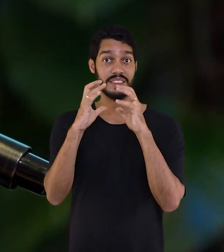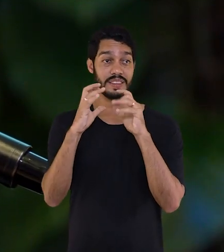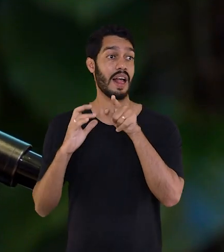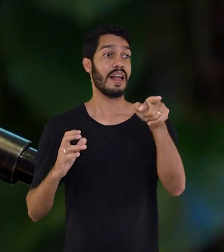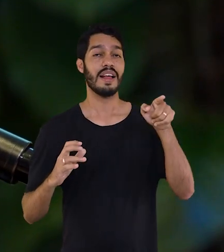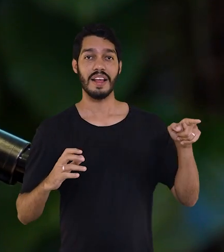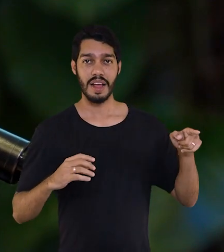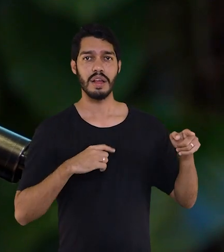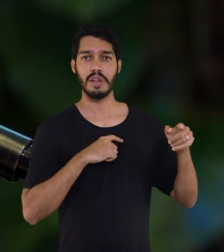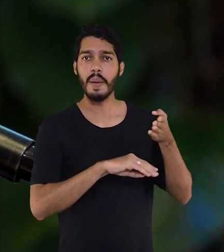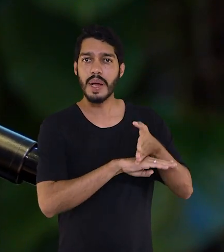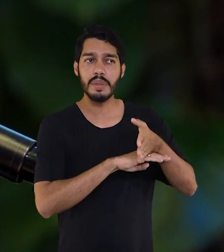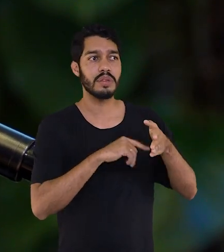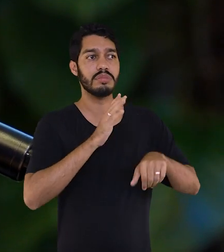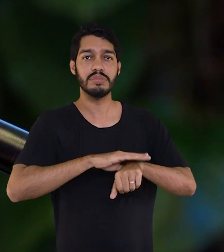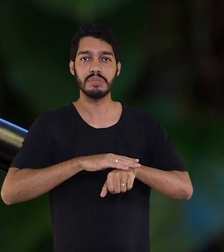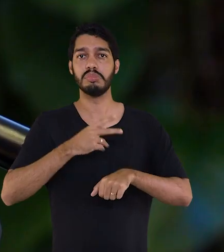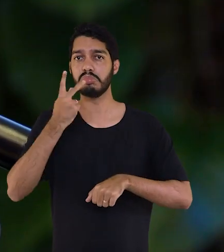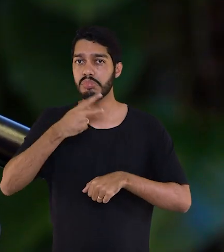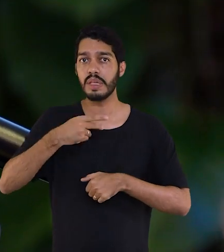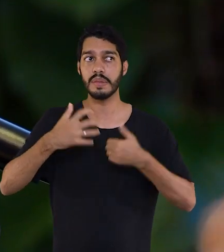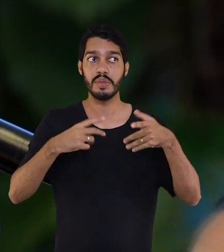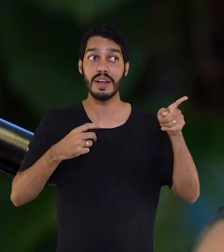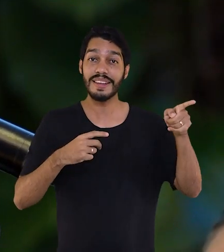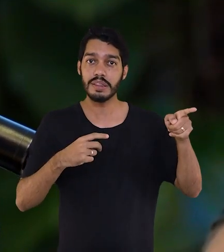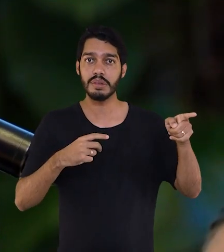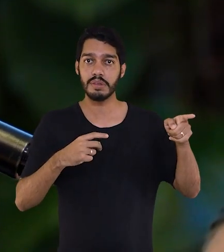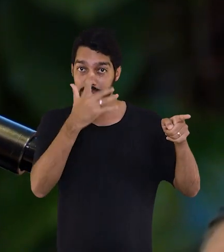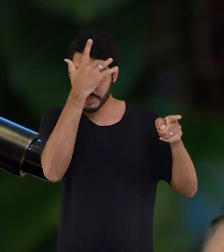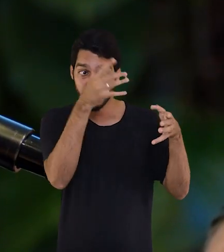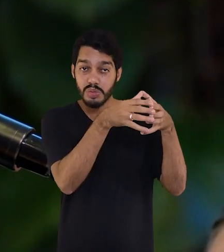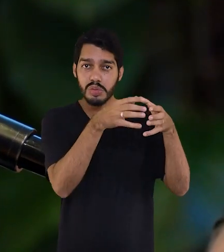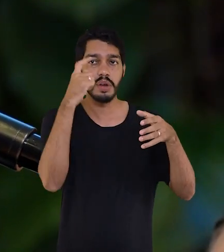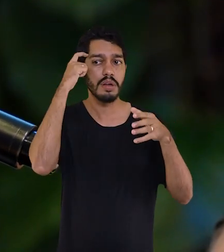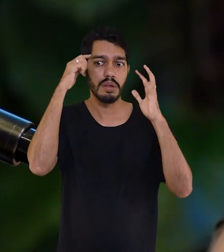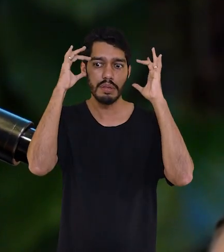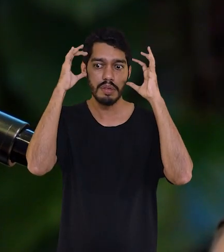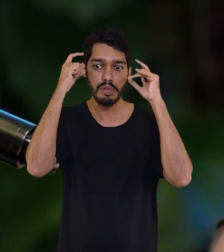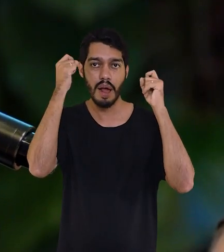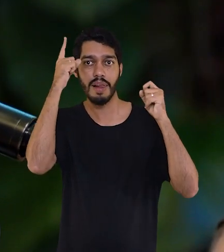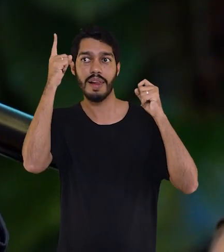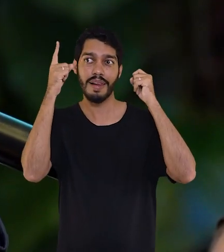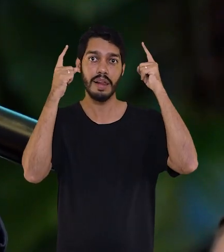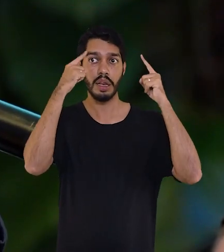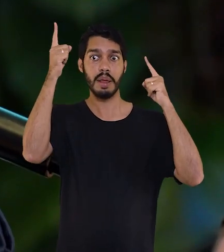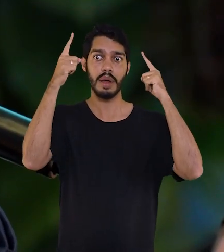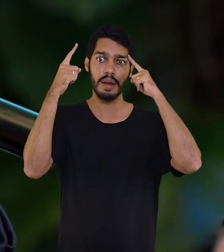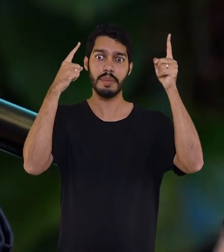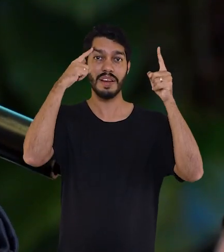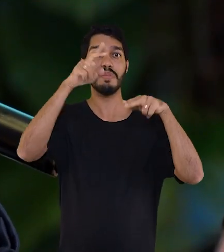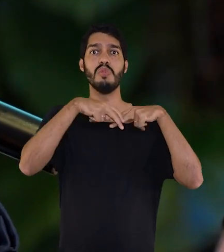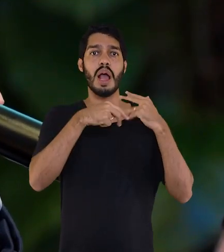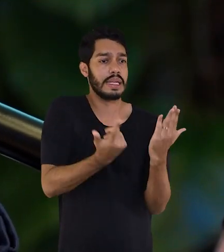medido nas sinapses cerebrais e quem participou, a partir do momento que o professor ia falando, no cérebro deles já tinham